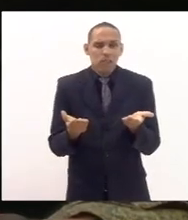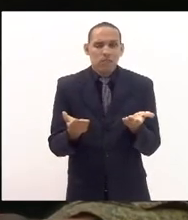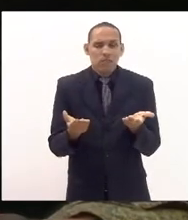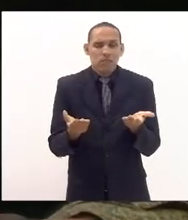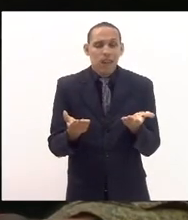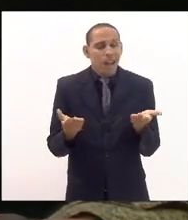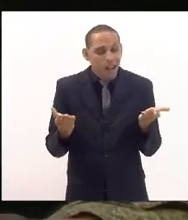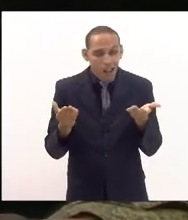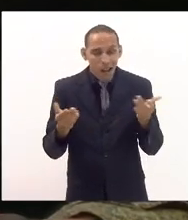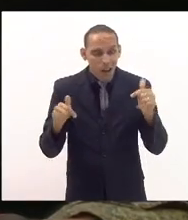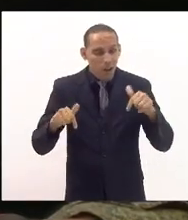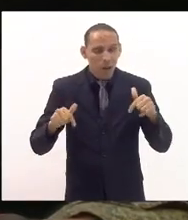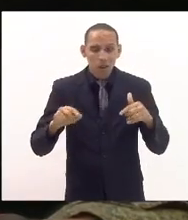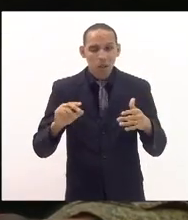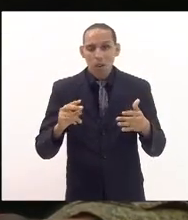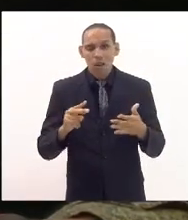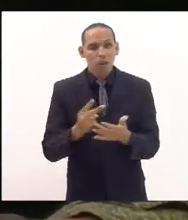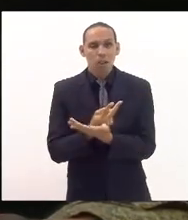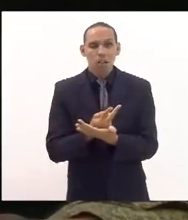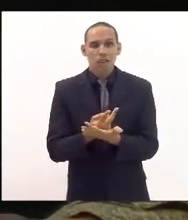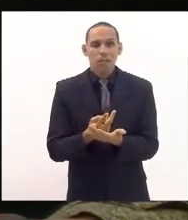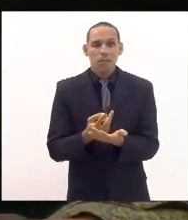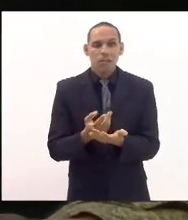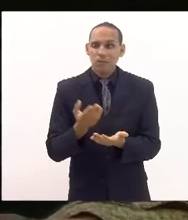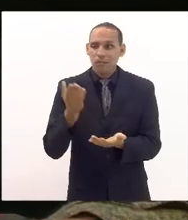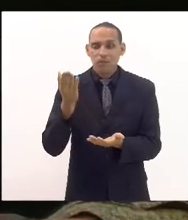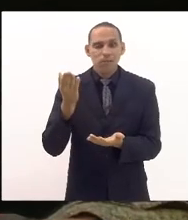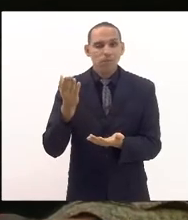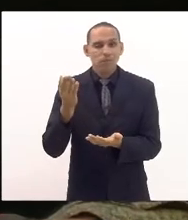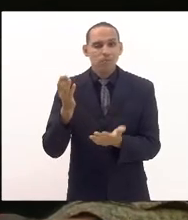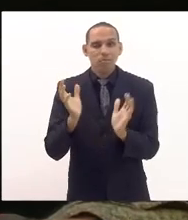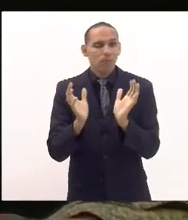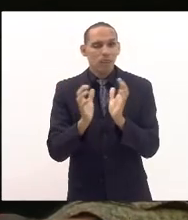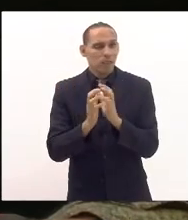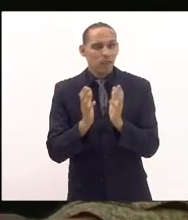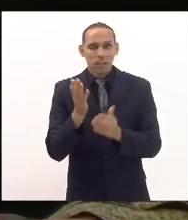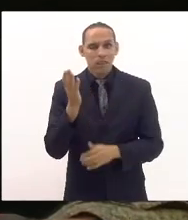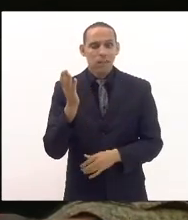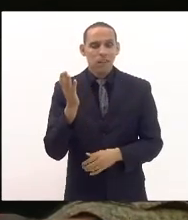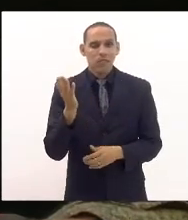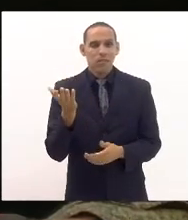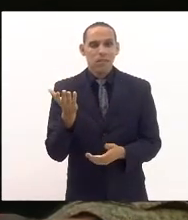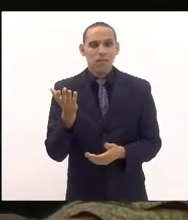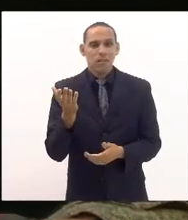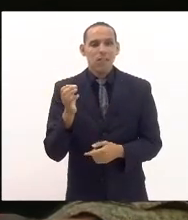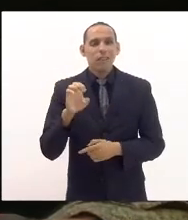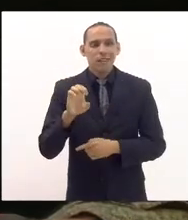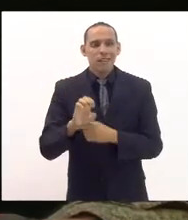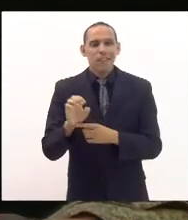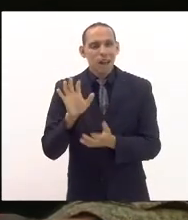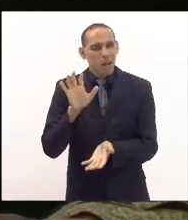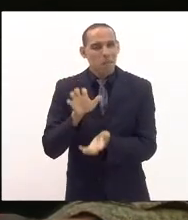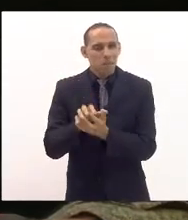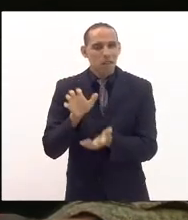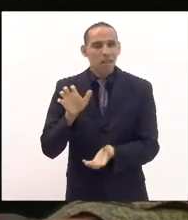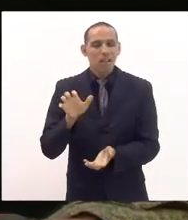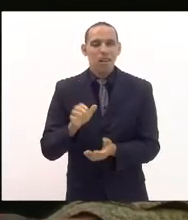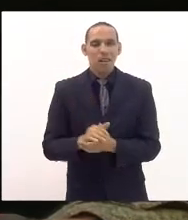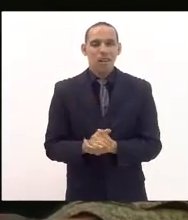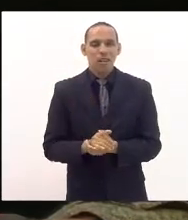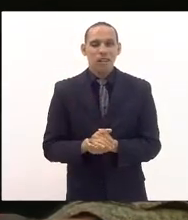nesse momento né ali em Recife no estado de Pernambuco